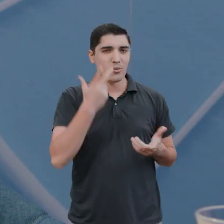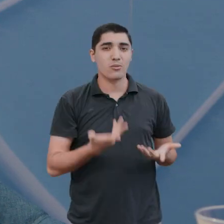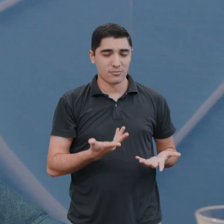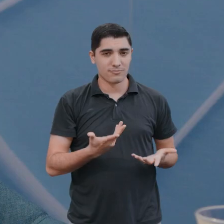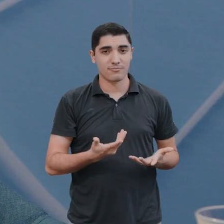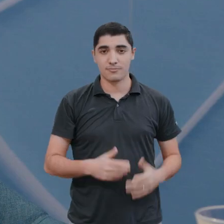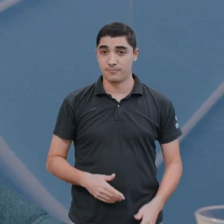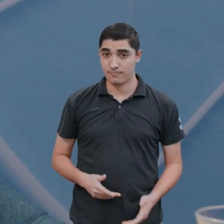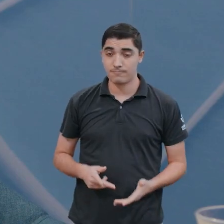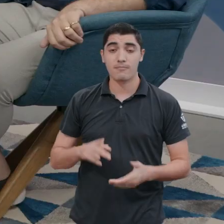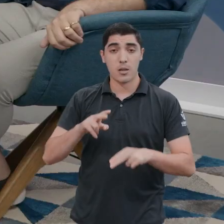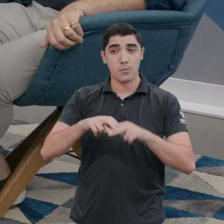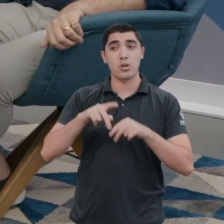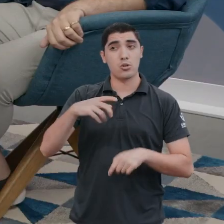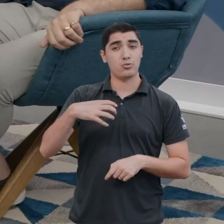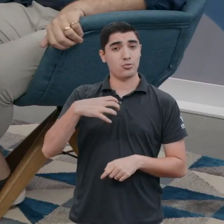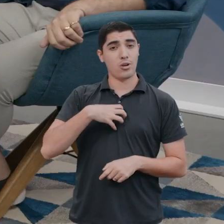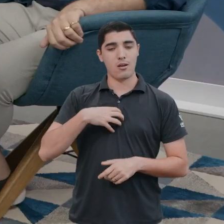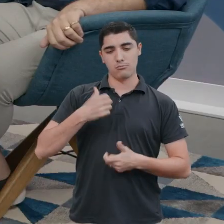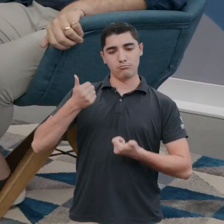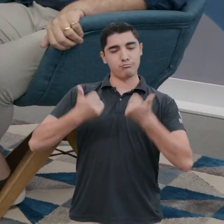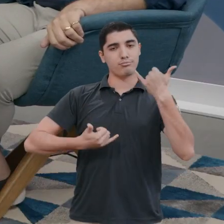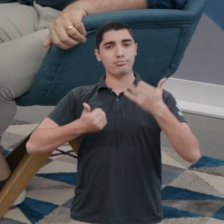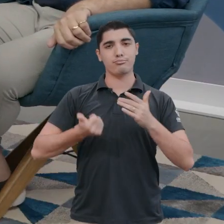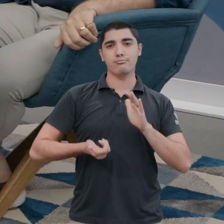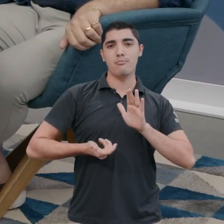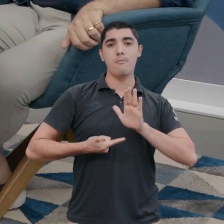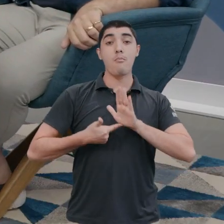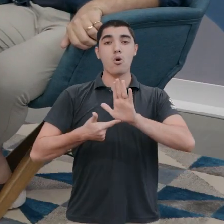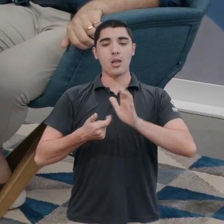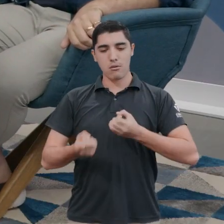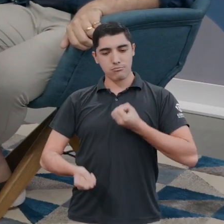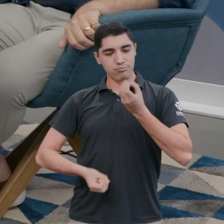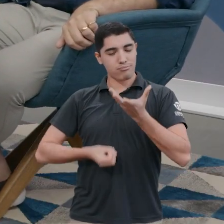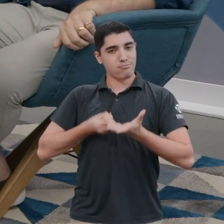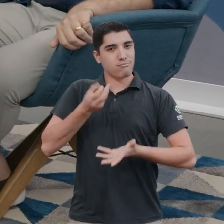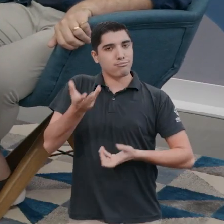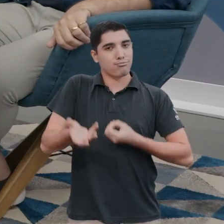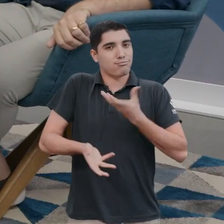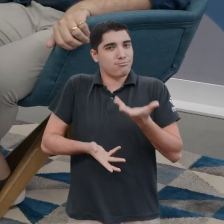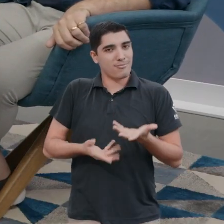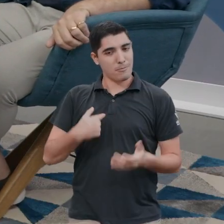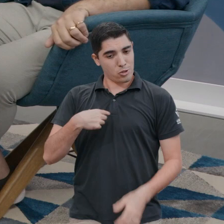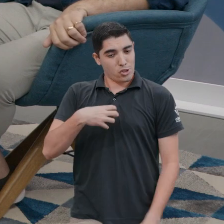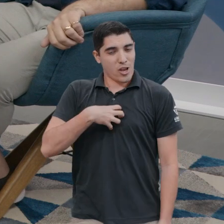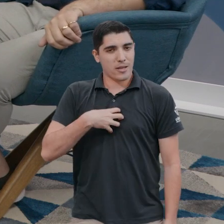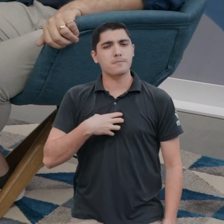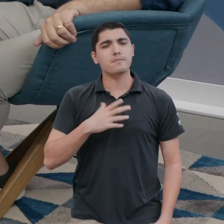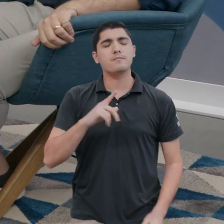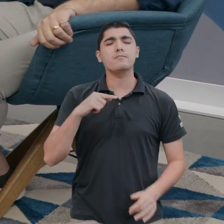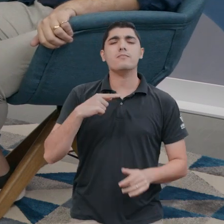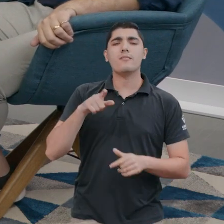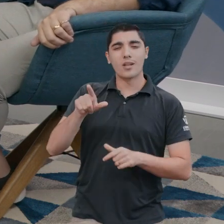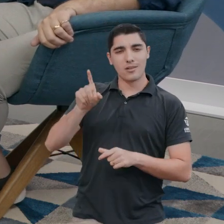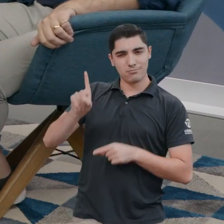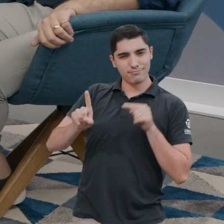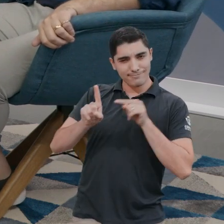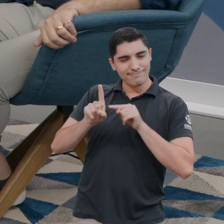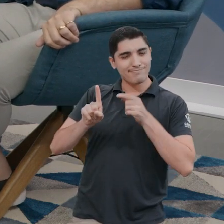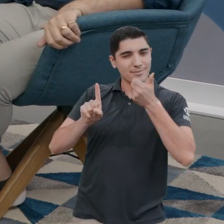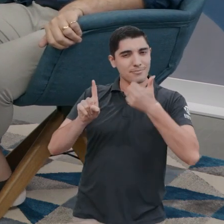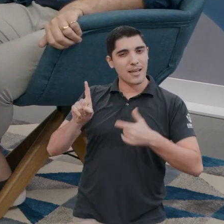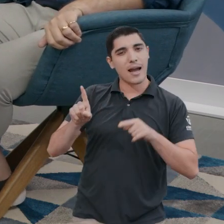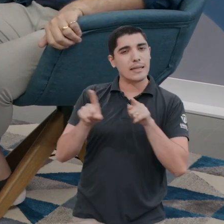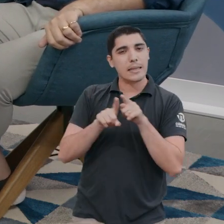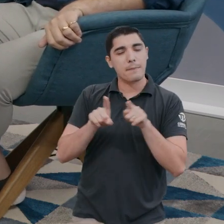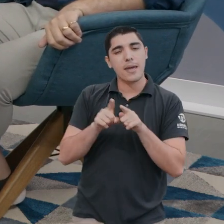deste ponto. É a forma de se expressar, né? Mostrar o que você está sentindo, também sua personalidade. A gente falou, você